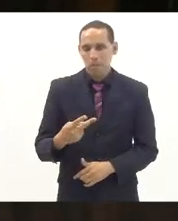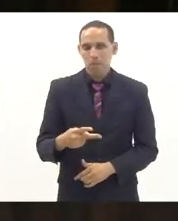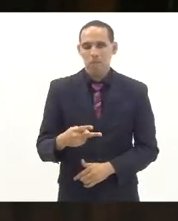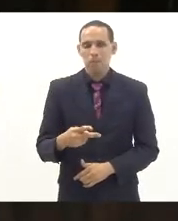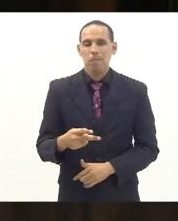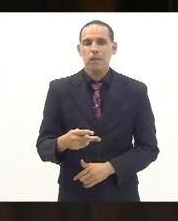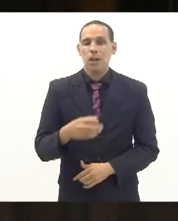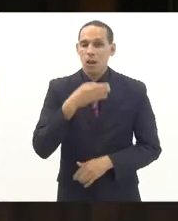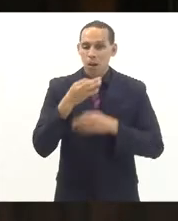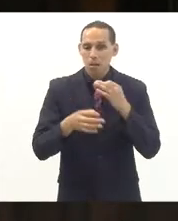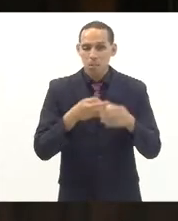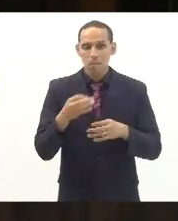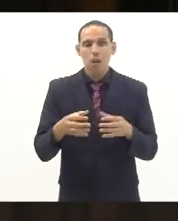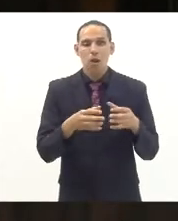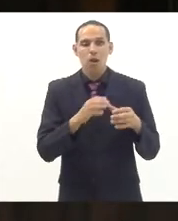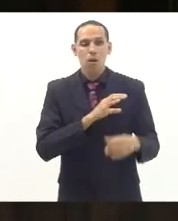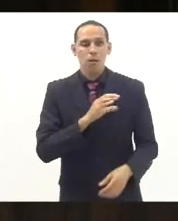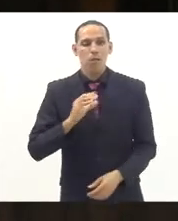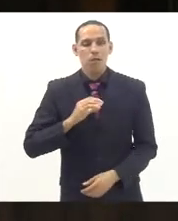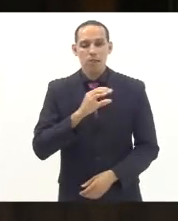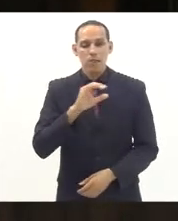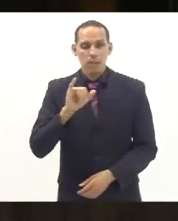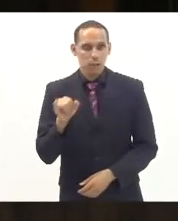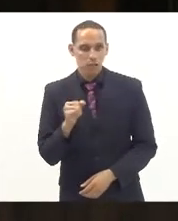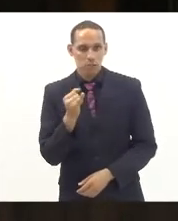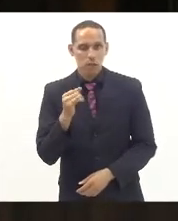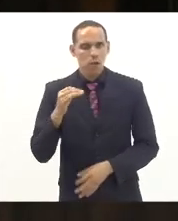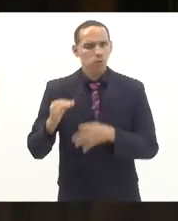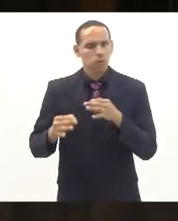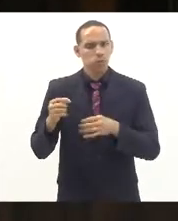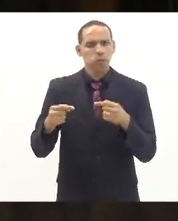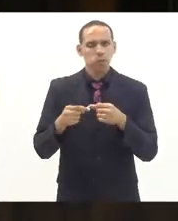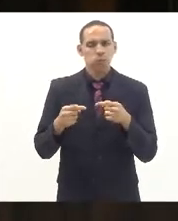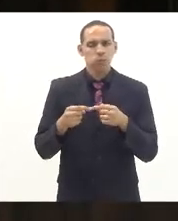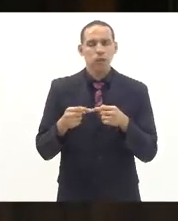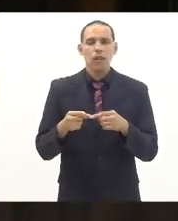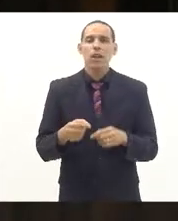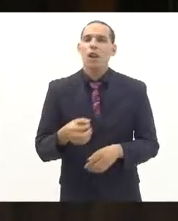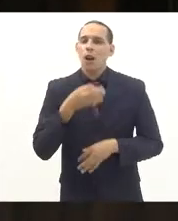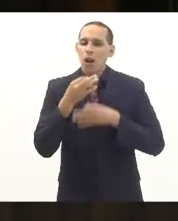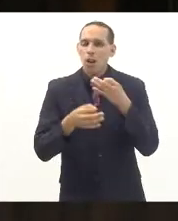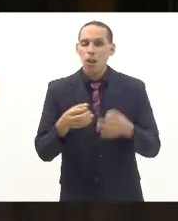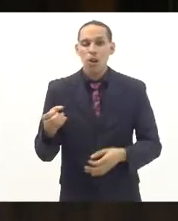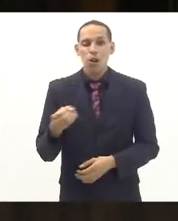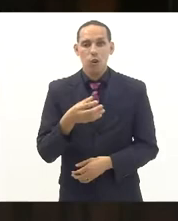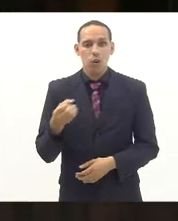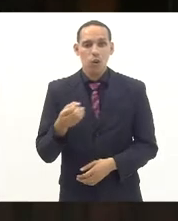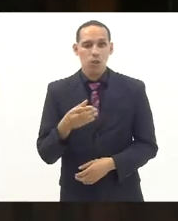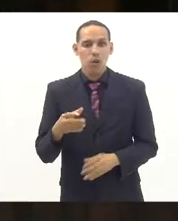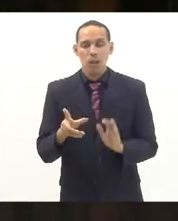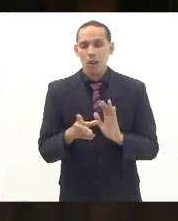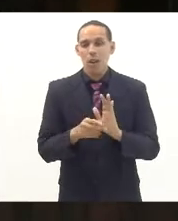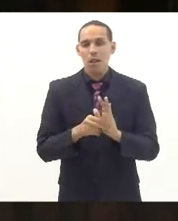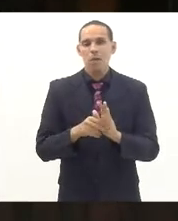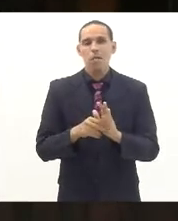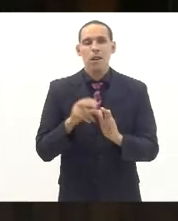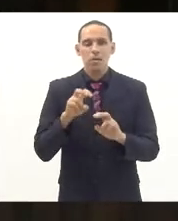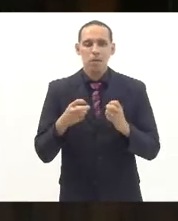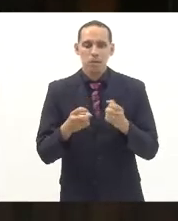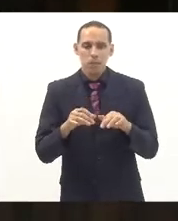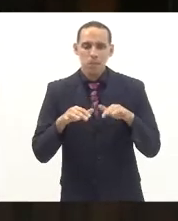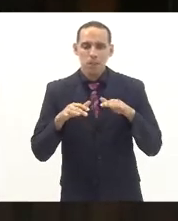o parecer da comissão de concessão Justiça pela juridicidade e novos pareceres as emendas de plenário da comissão de concessão Justiça